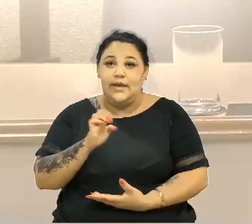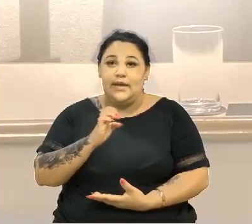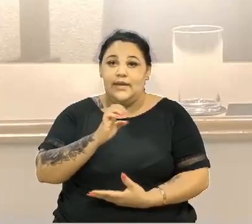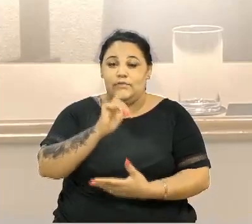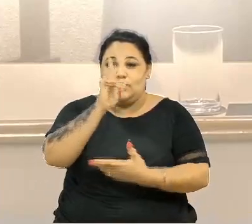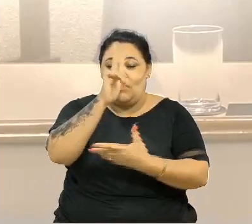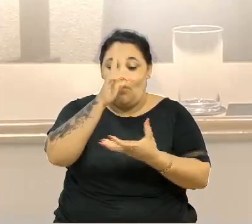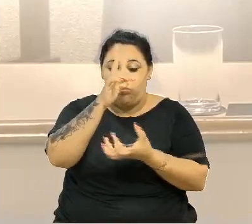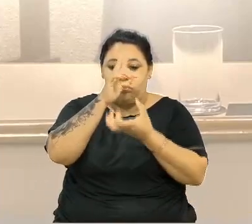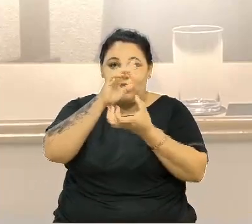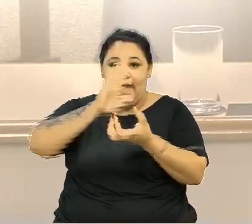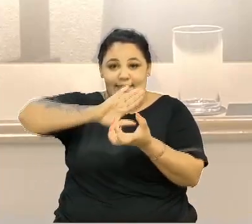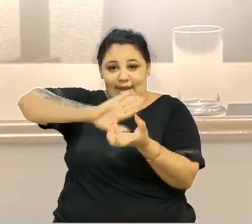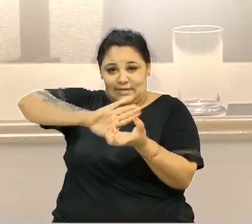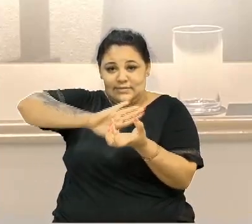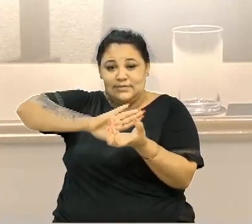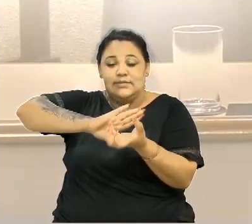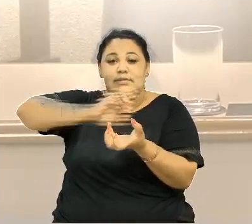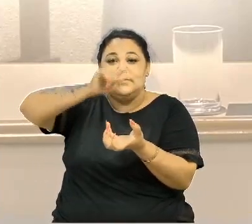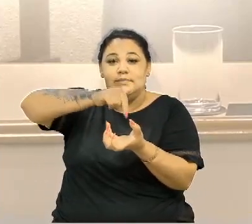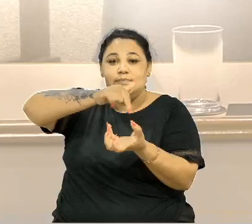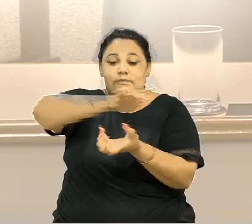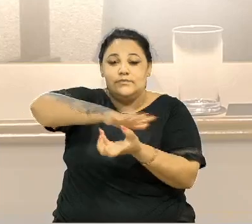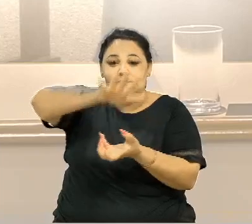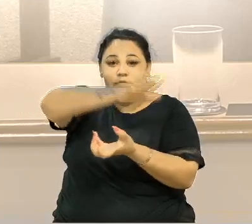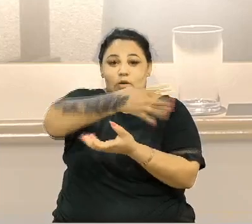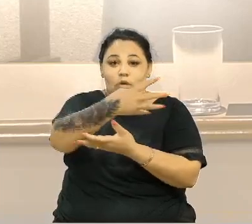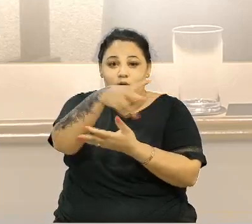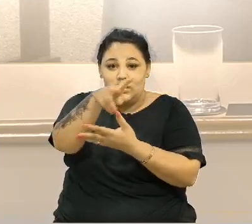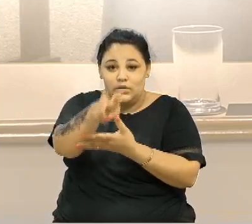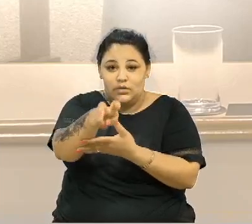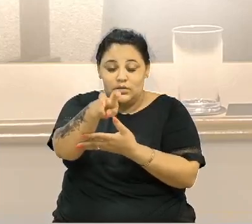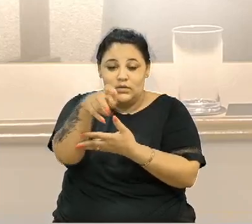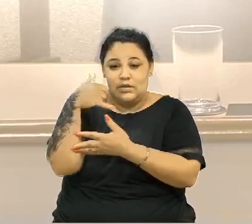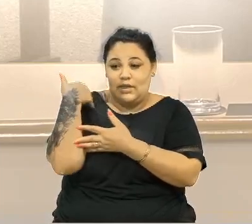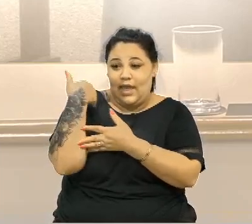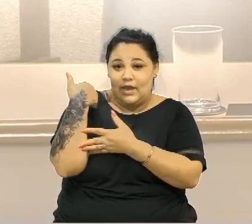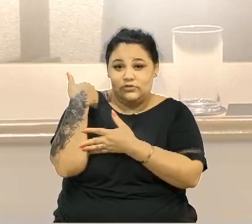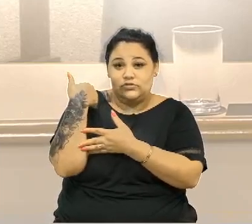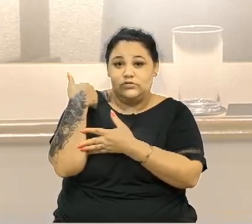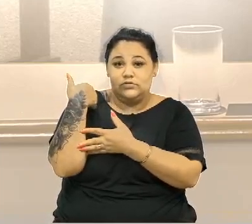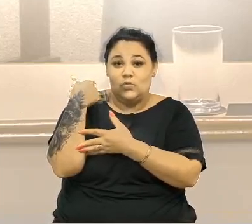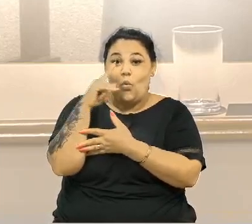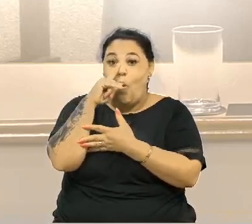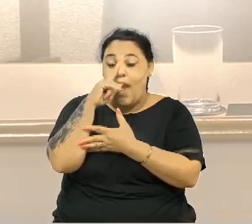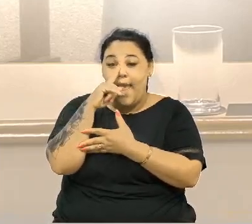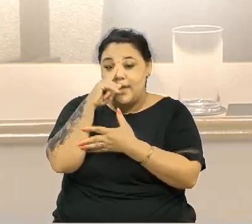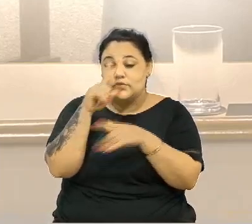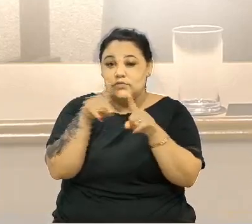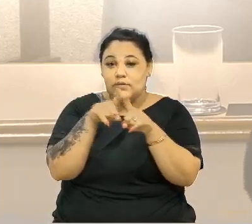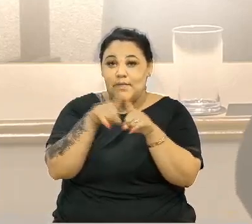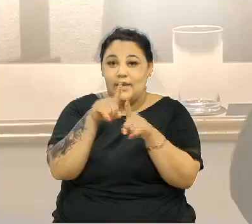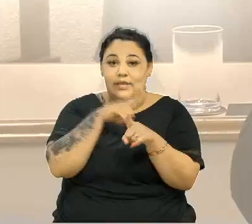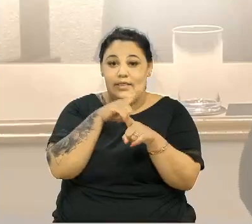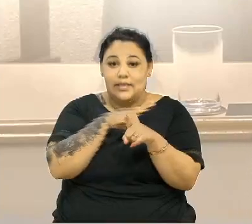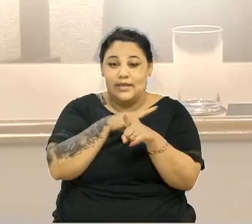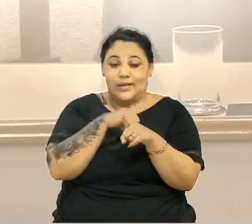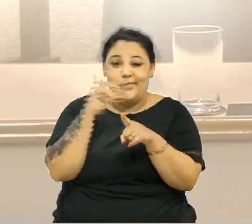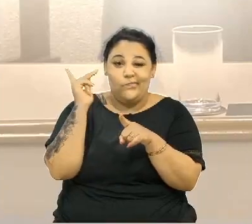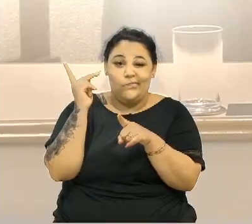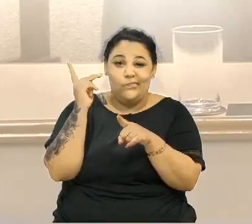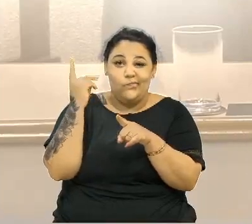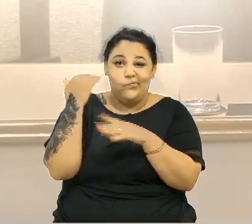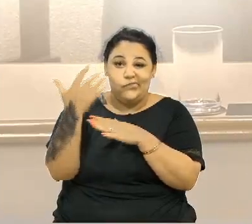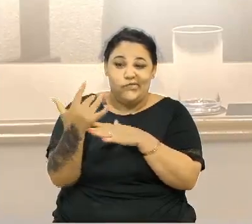mais, em geral, e homens de 45 anos ou mais com fatores de risco, ter histórico familiar da doença